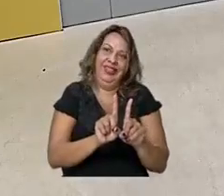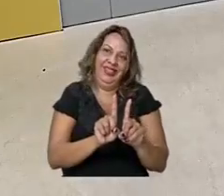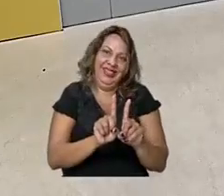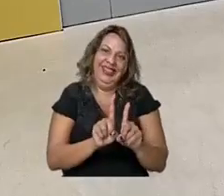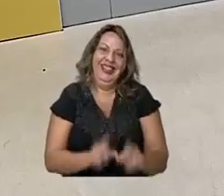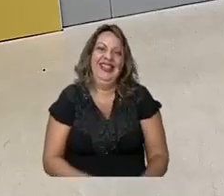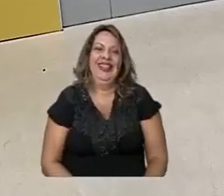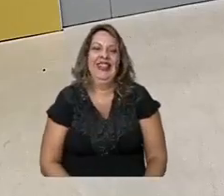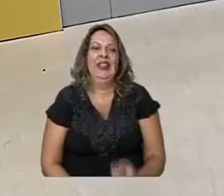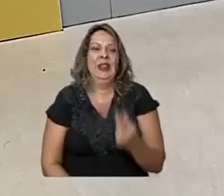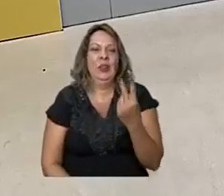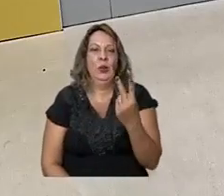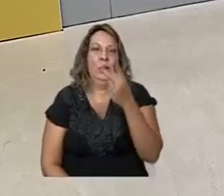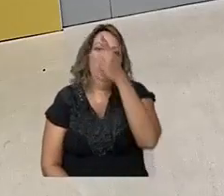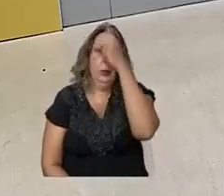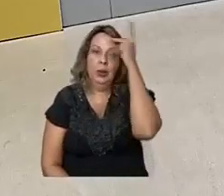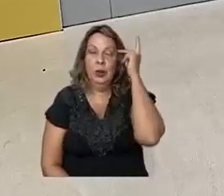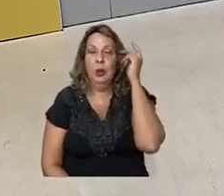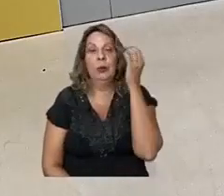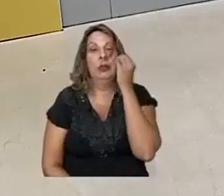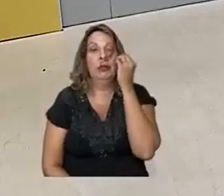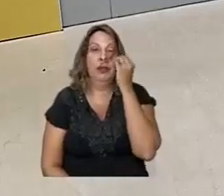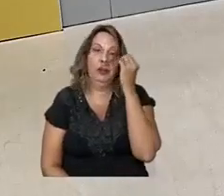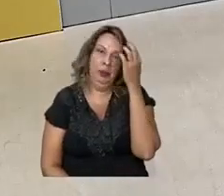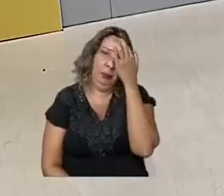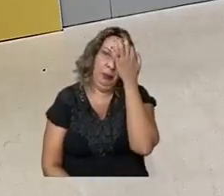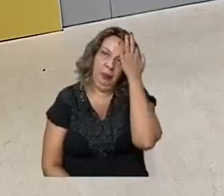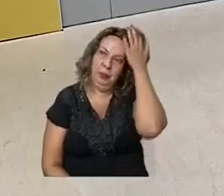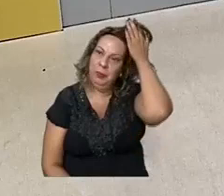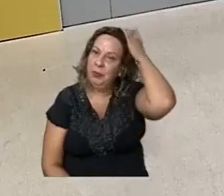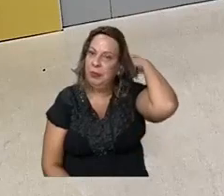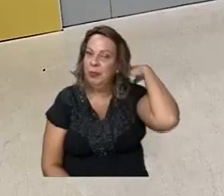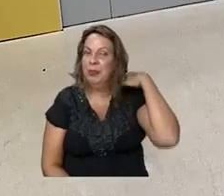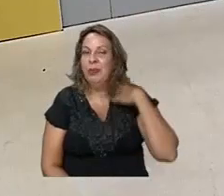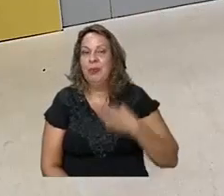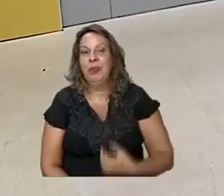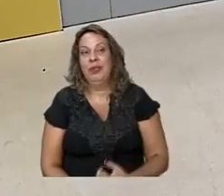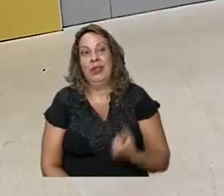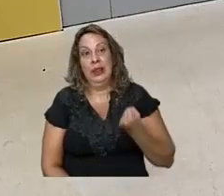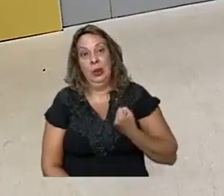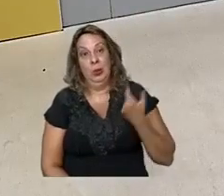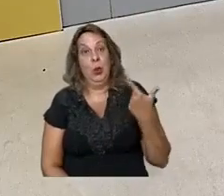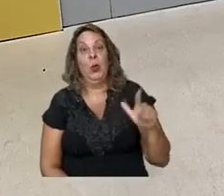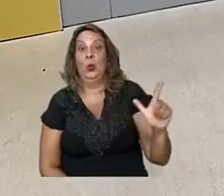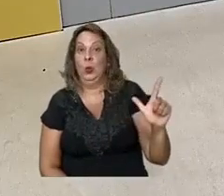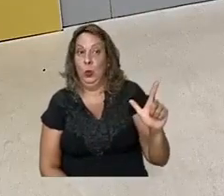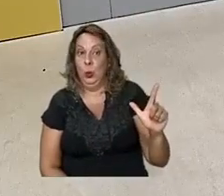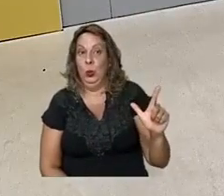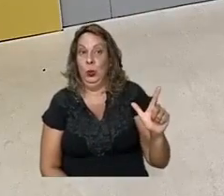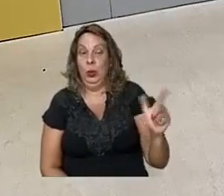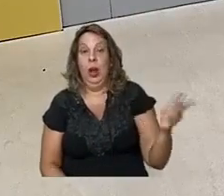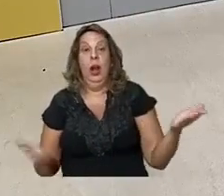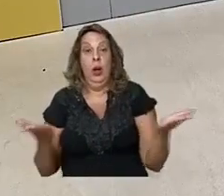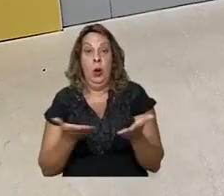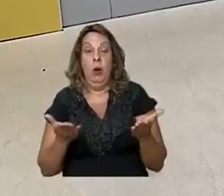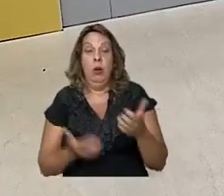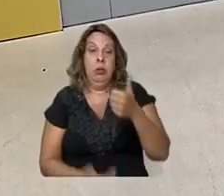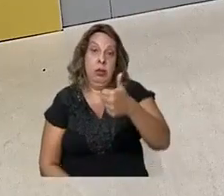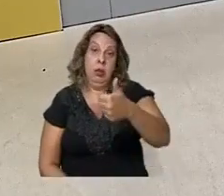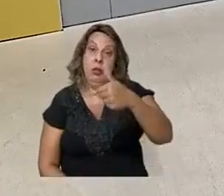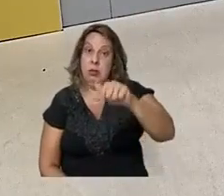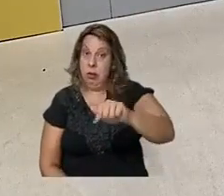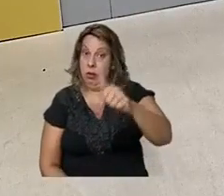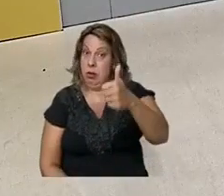só, dois títulos na expectativa. Tem mais uma bolinha que pode ser a decisiva. Chama agora